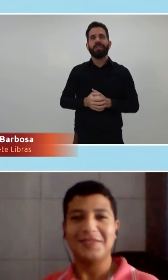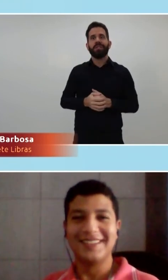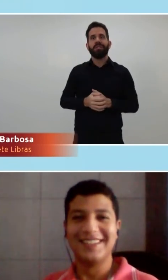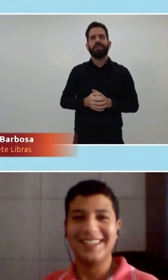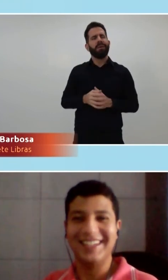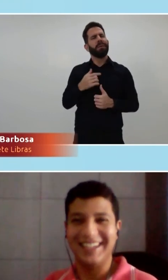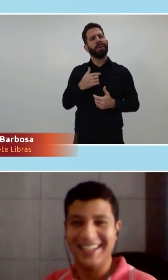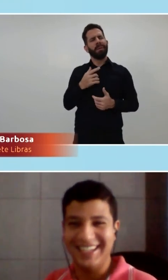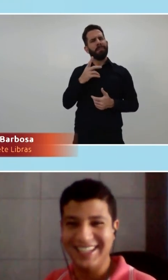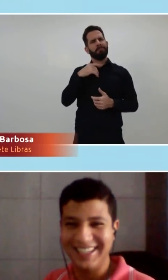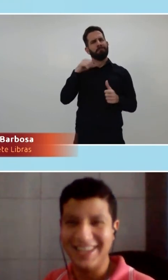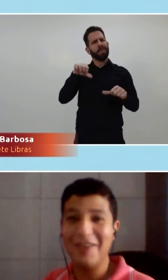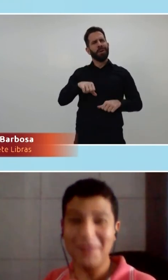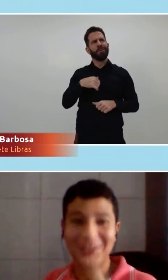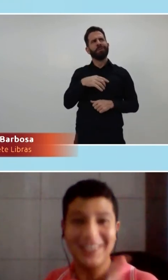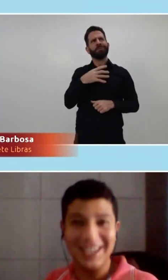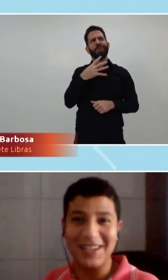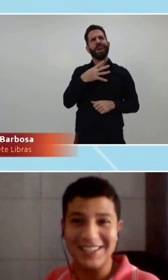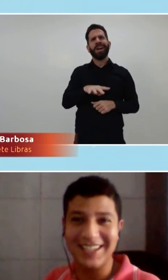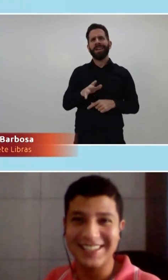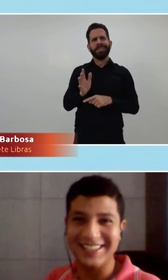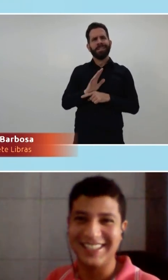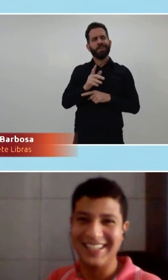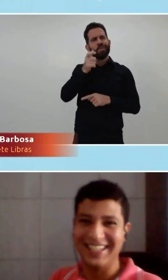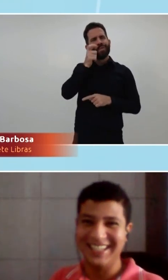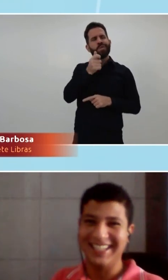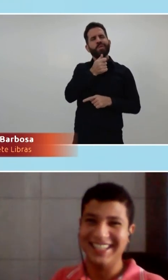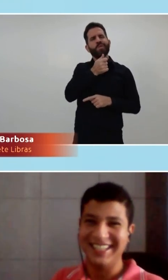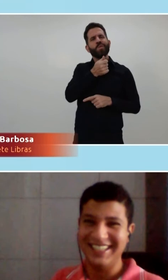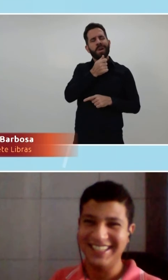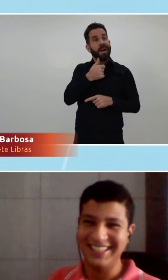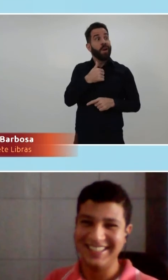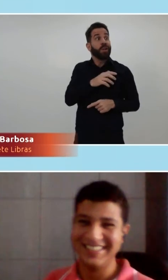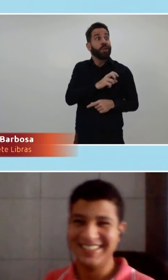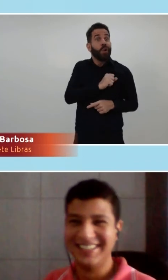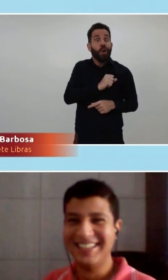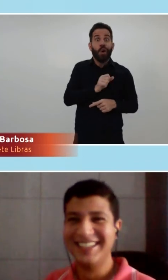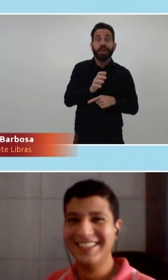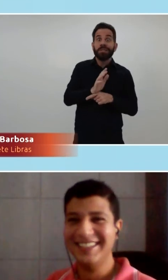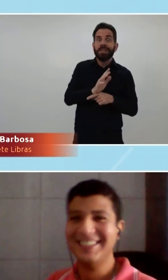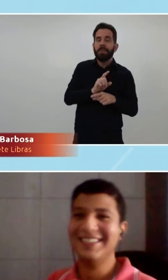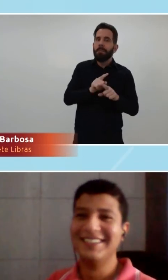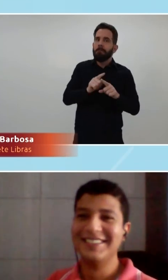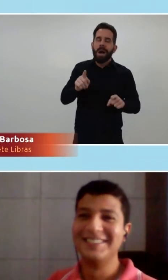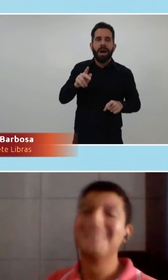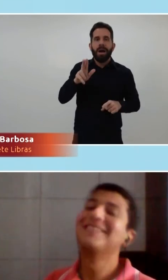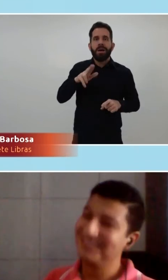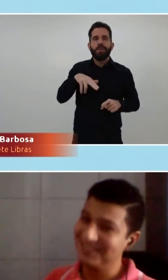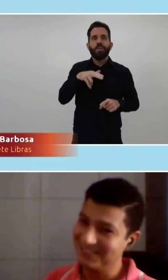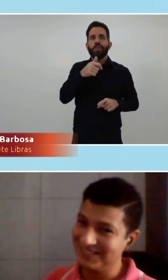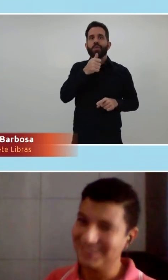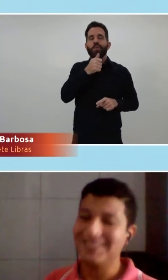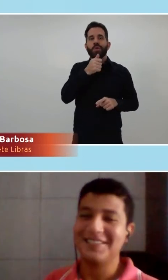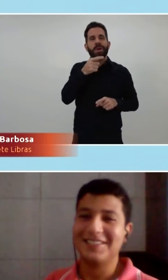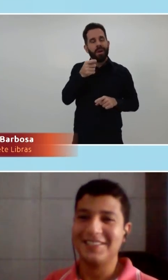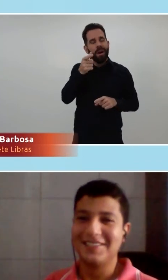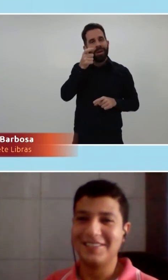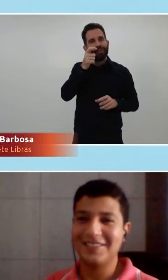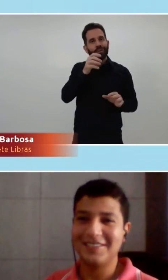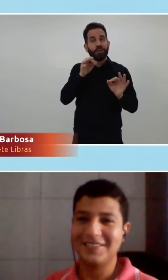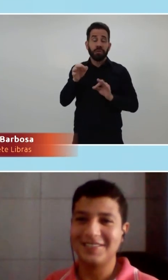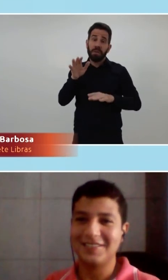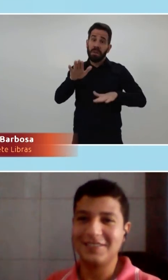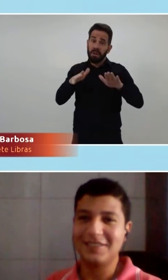não. É uma oportunidade Adoro pra gente. cinema, mas não assisti o Mágico de Oz ainda. Quem sabe estarei lá no domingo. E você já foi ao